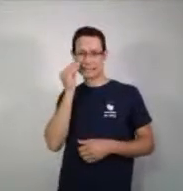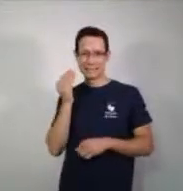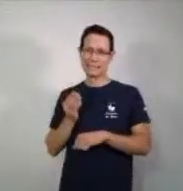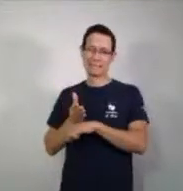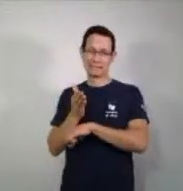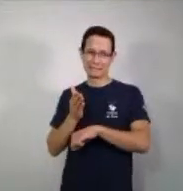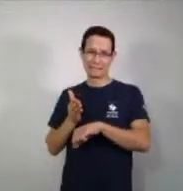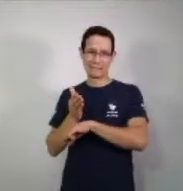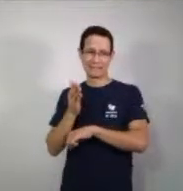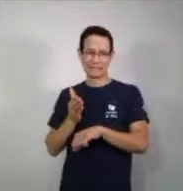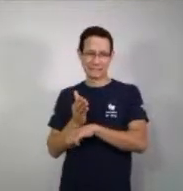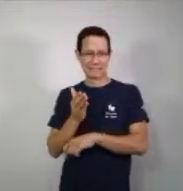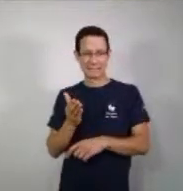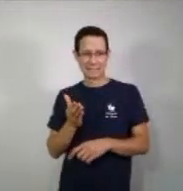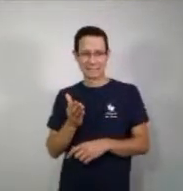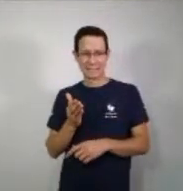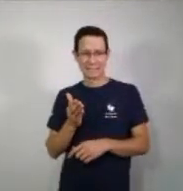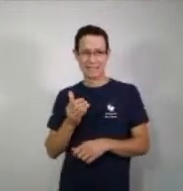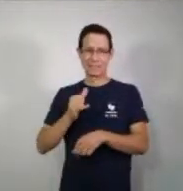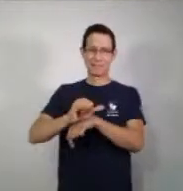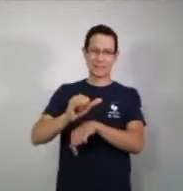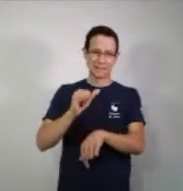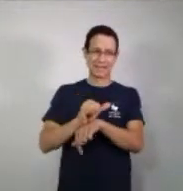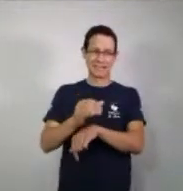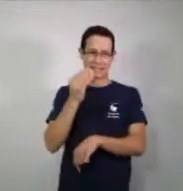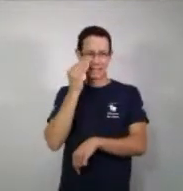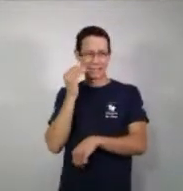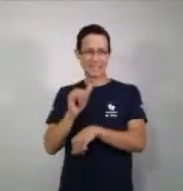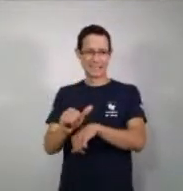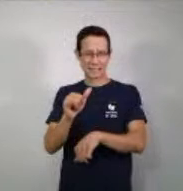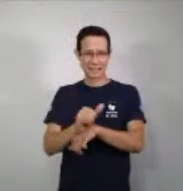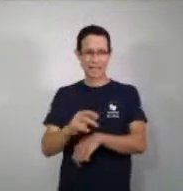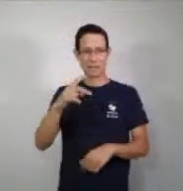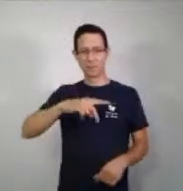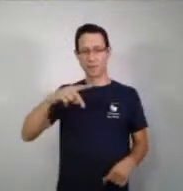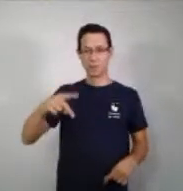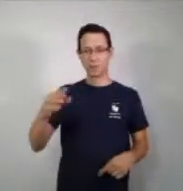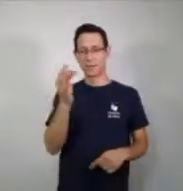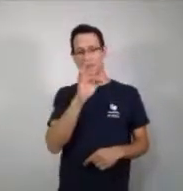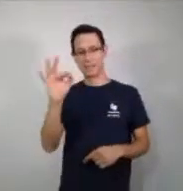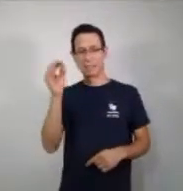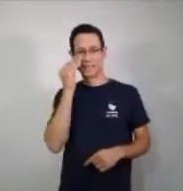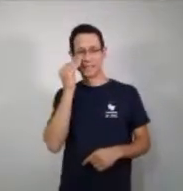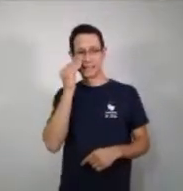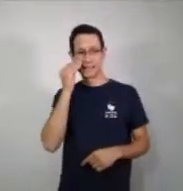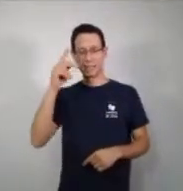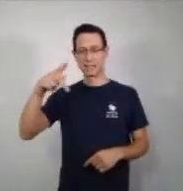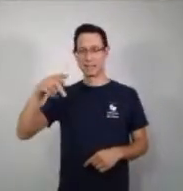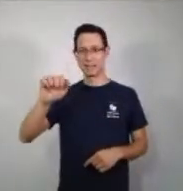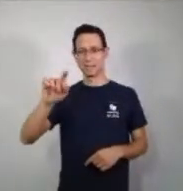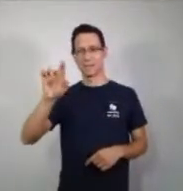fraude para esse posto de professor de francês do Colégio Pedro II,